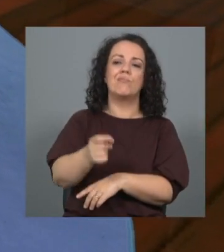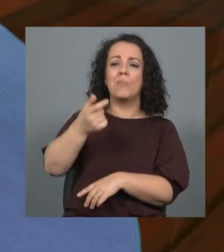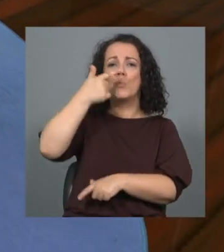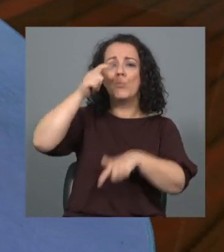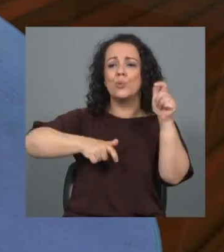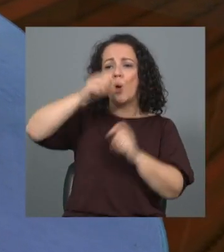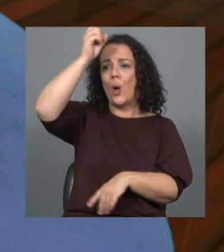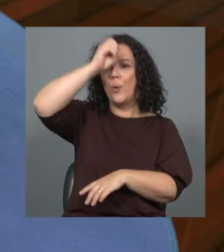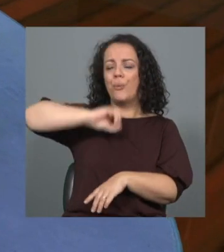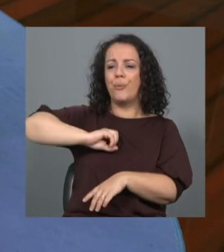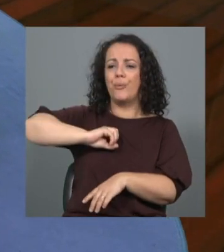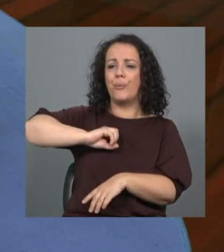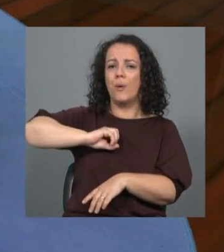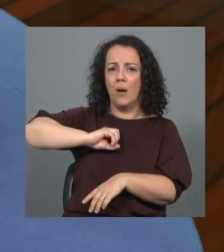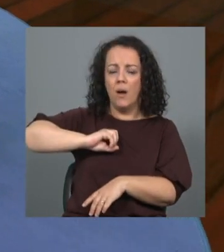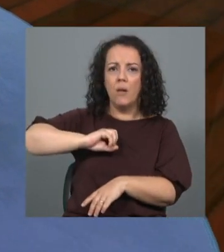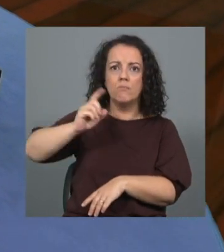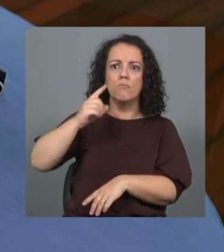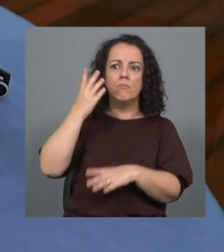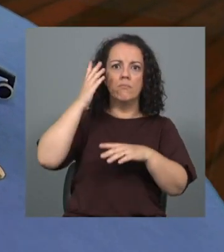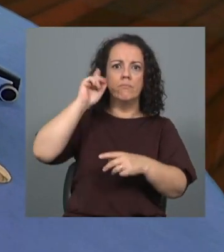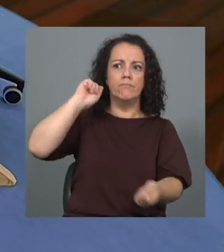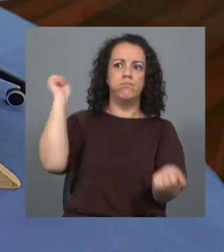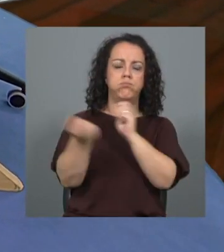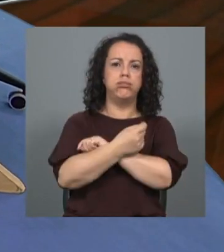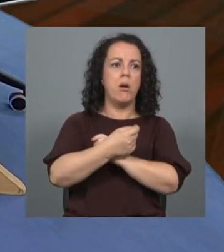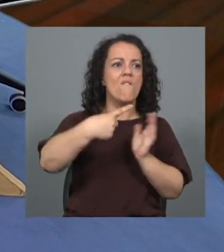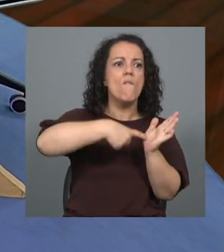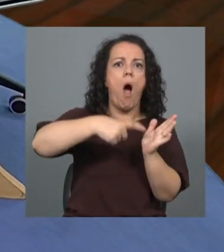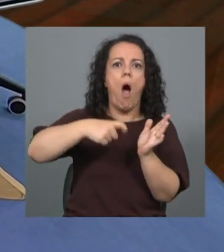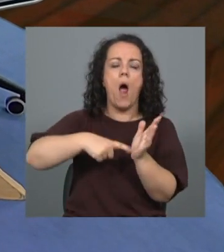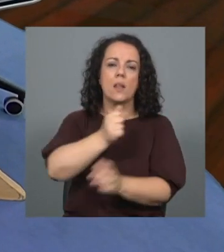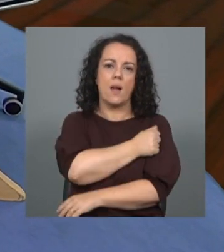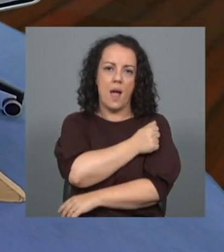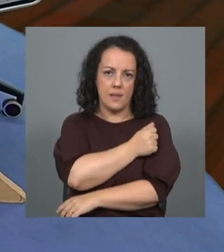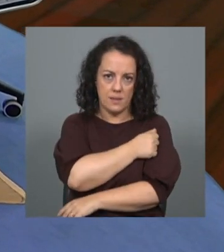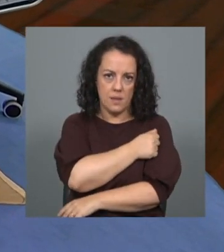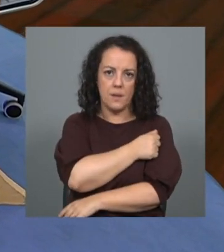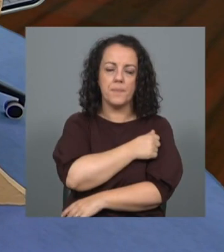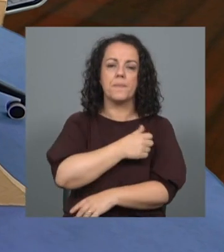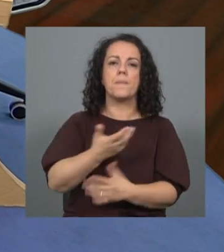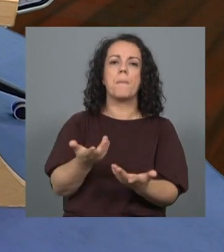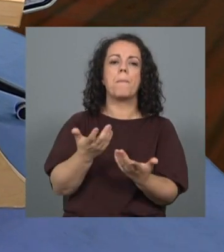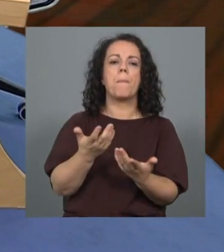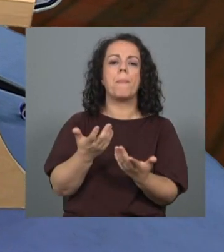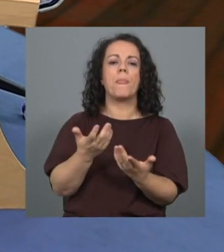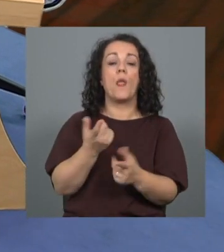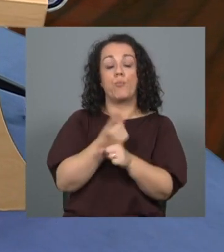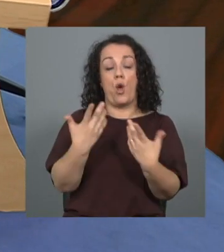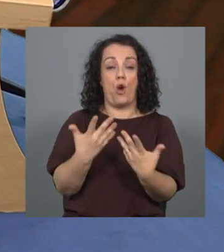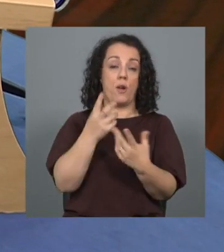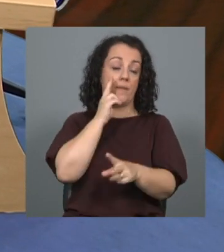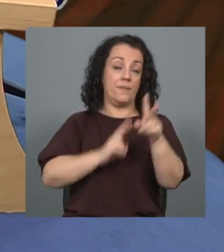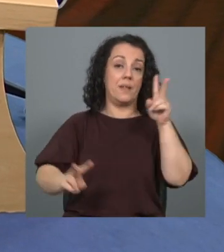ter carência de habitação e não houve, pelo que estamos a ver neste